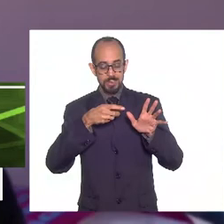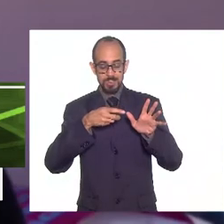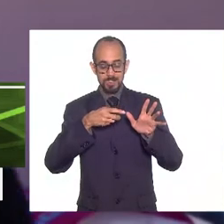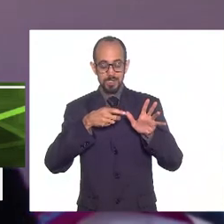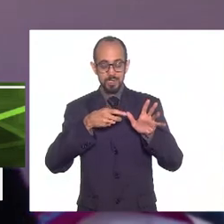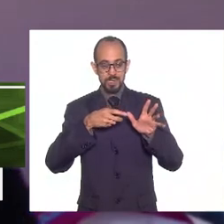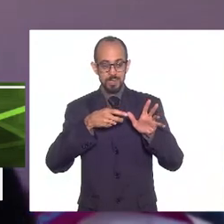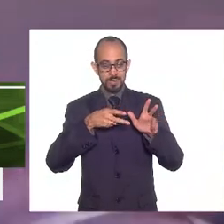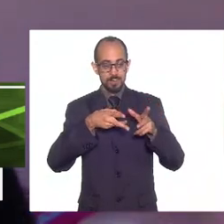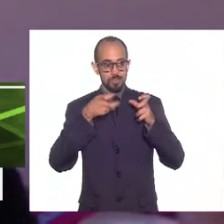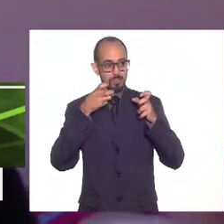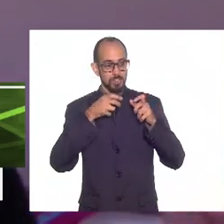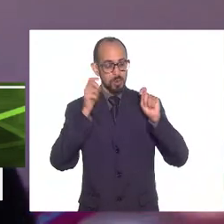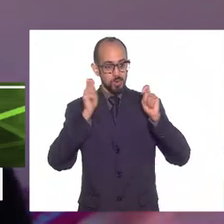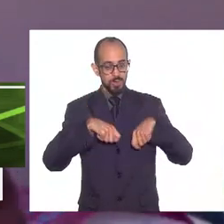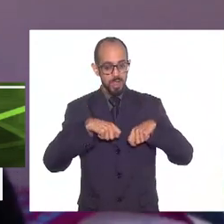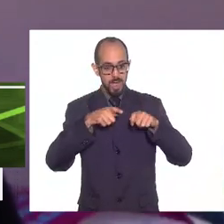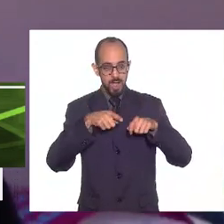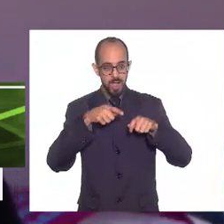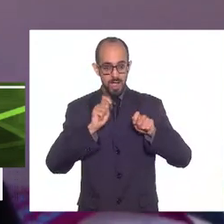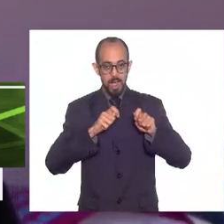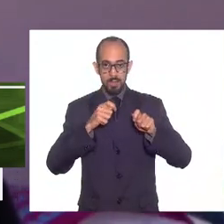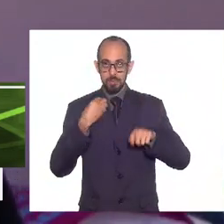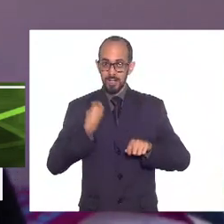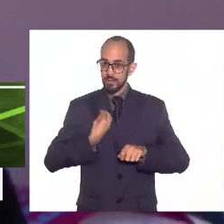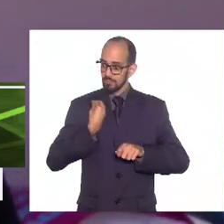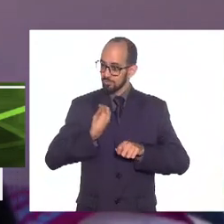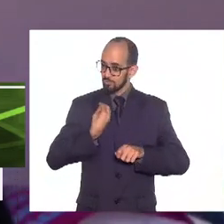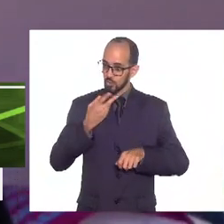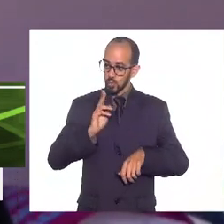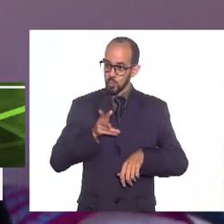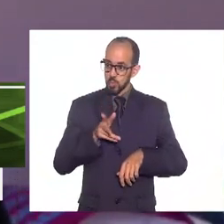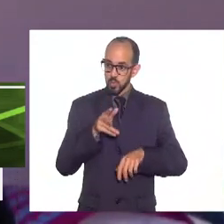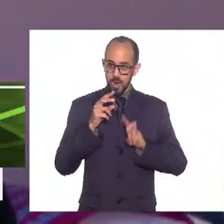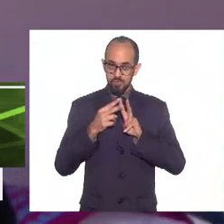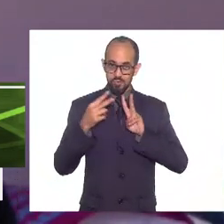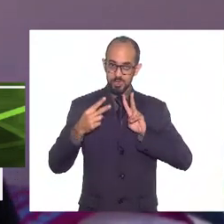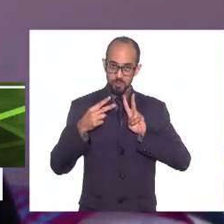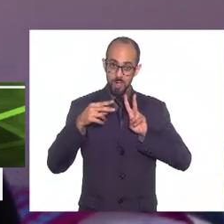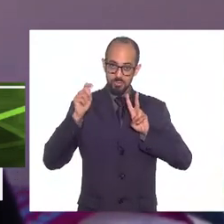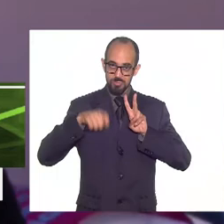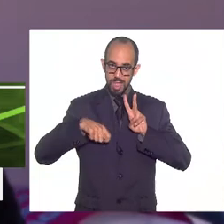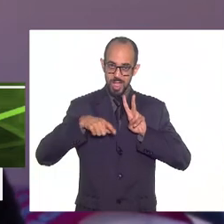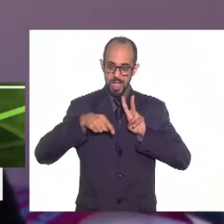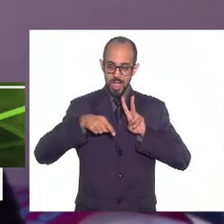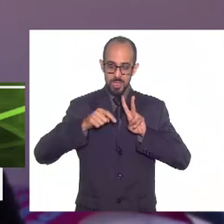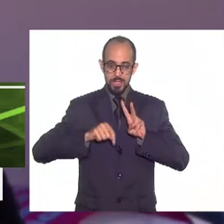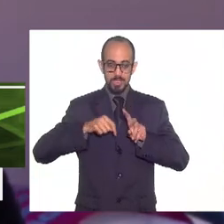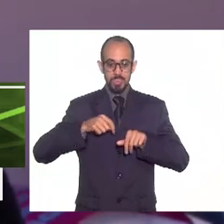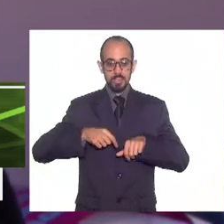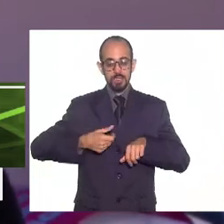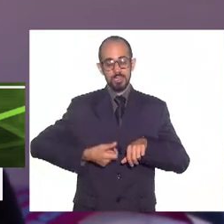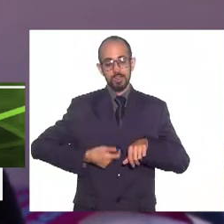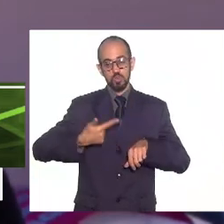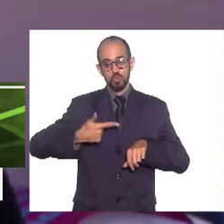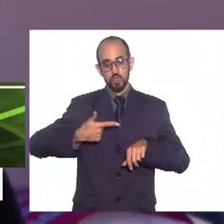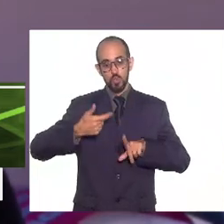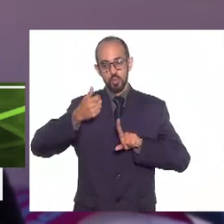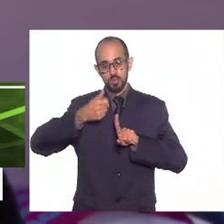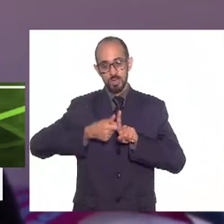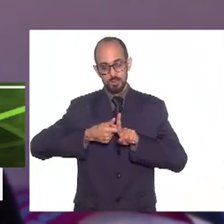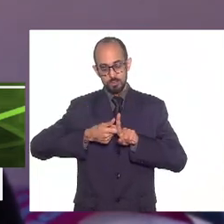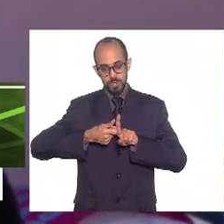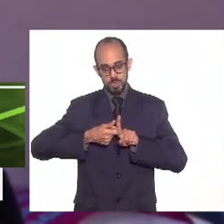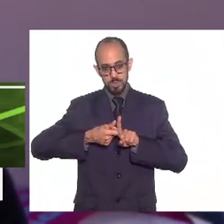no fim do túnel para a nossa existência no online. Então, no segundo semestre, nós já